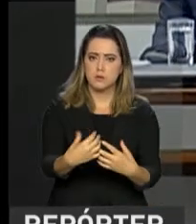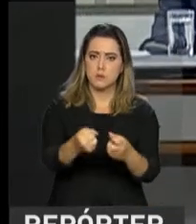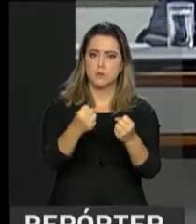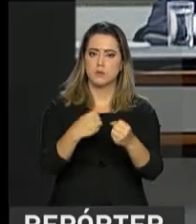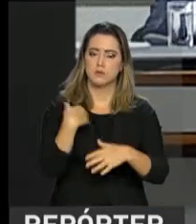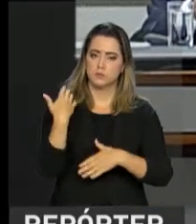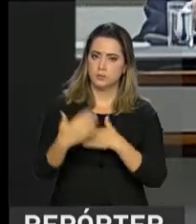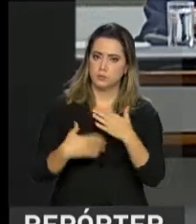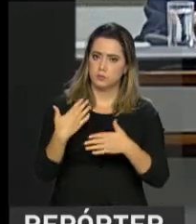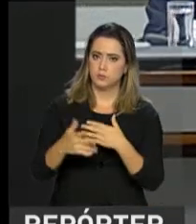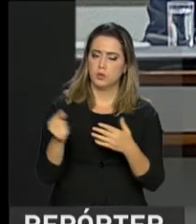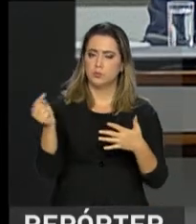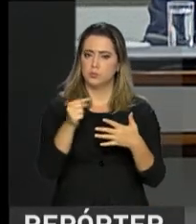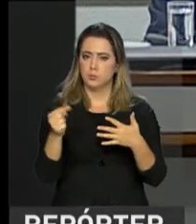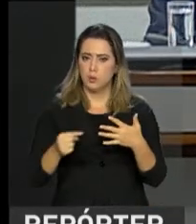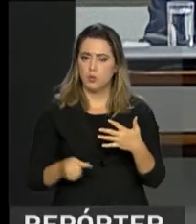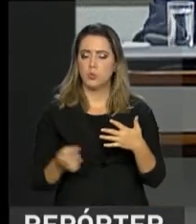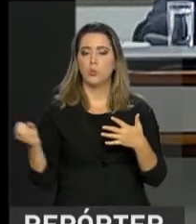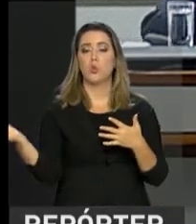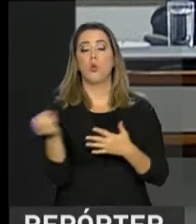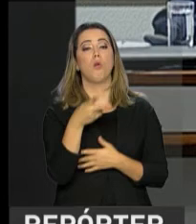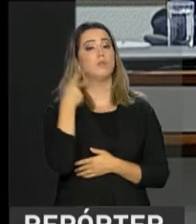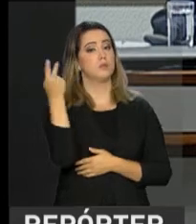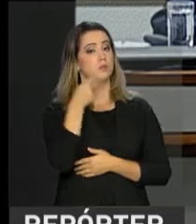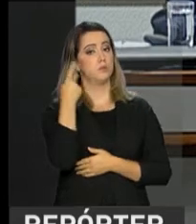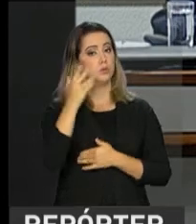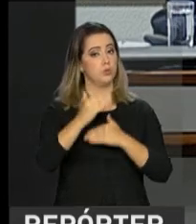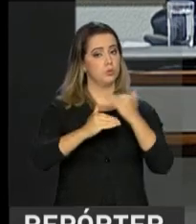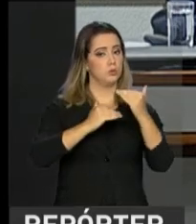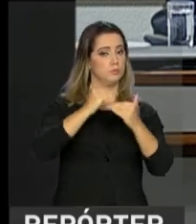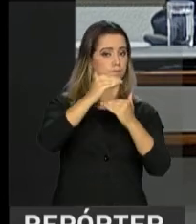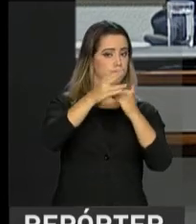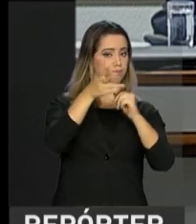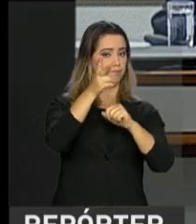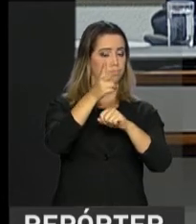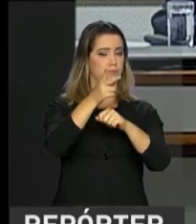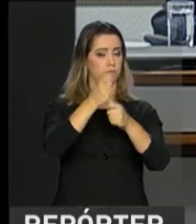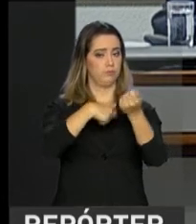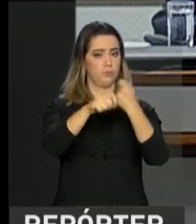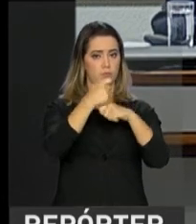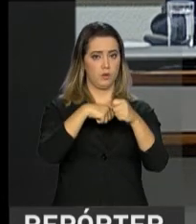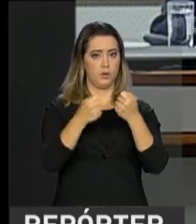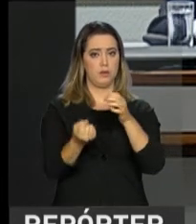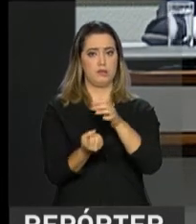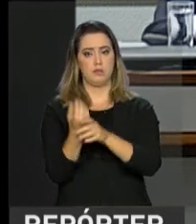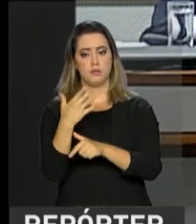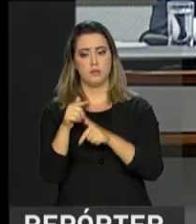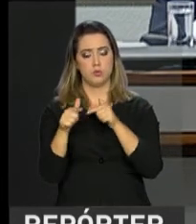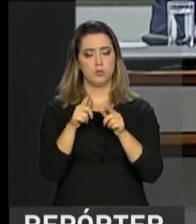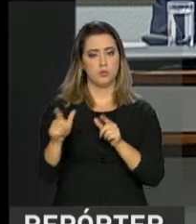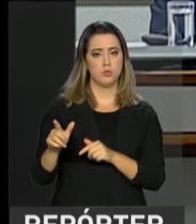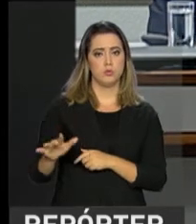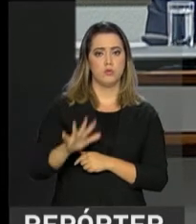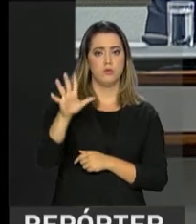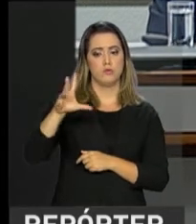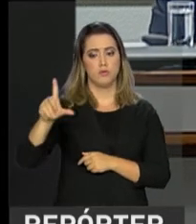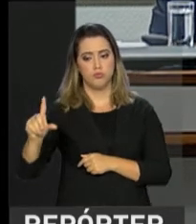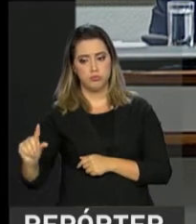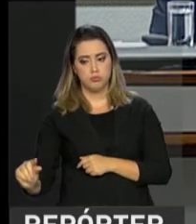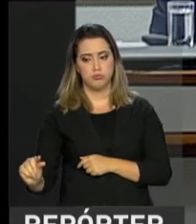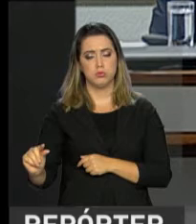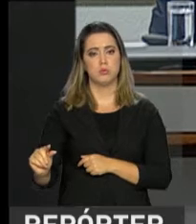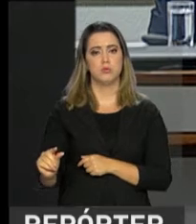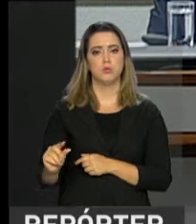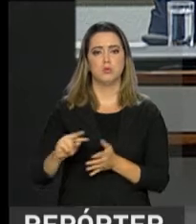que adotam-se políticas que estão levando ao crescimento econômico, criação de emprego, queda da inflação, em consequência, aumento